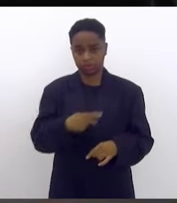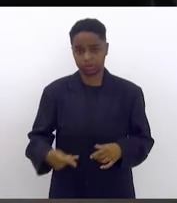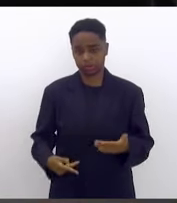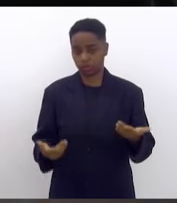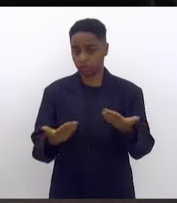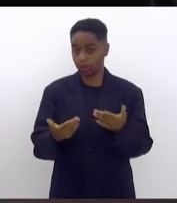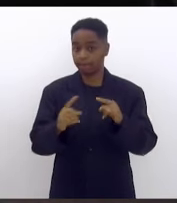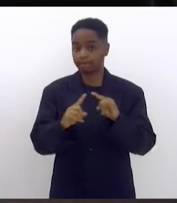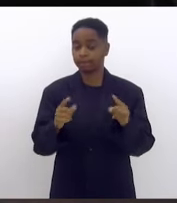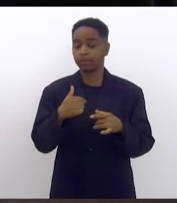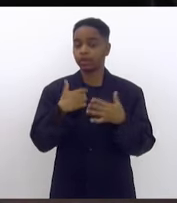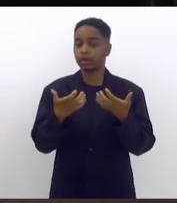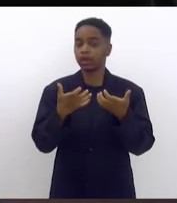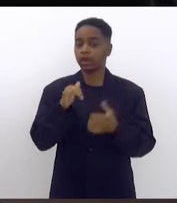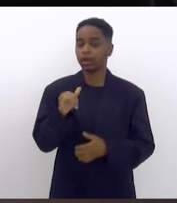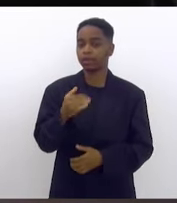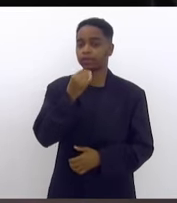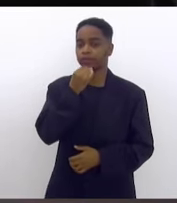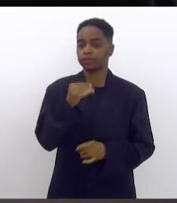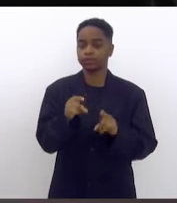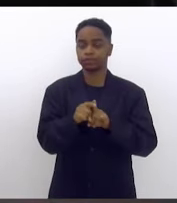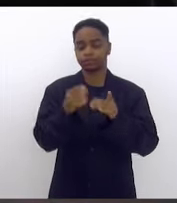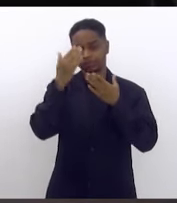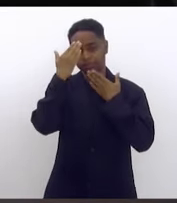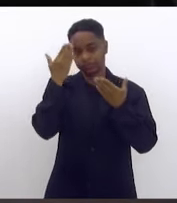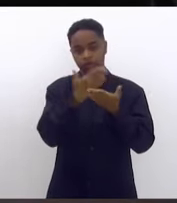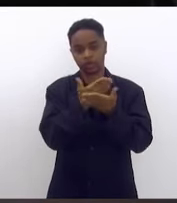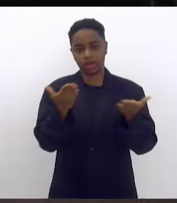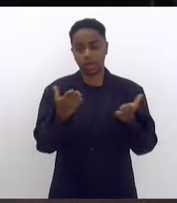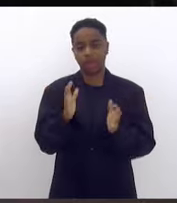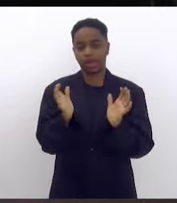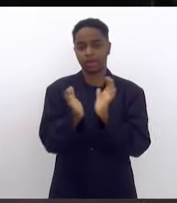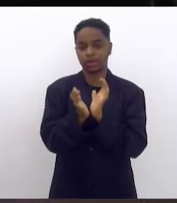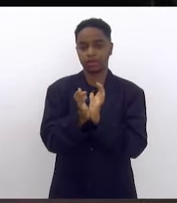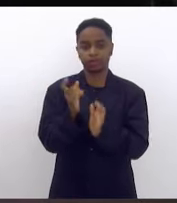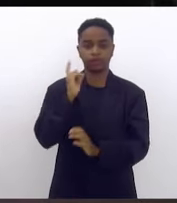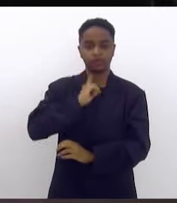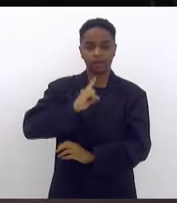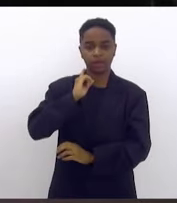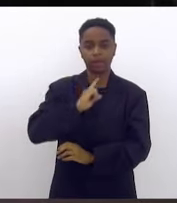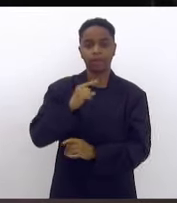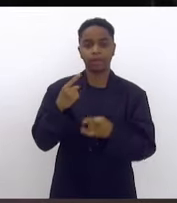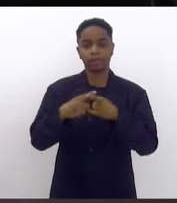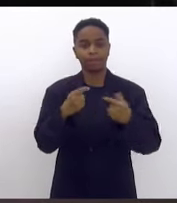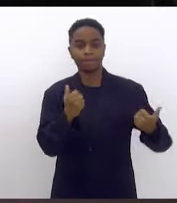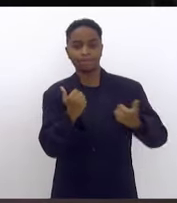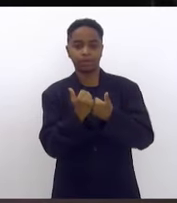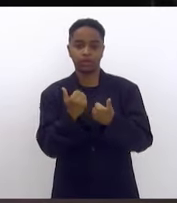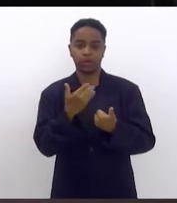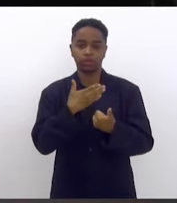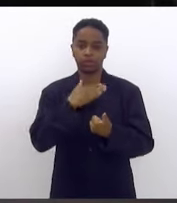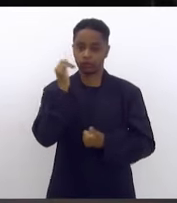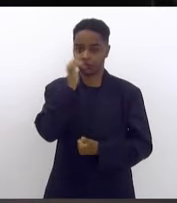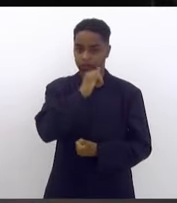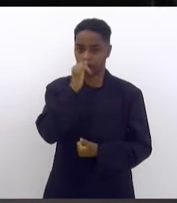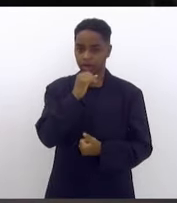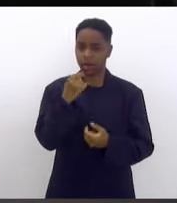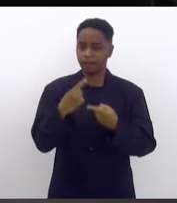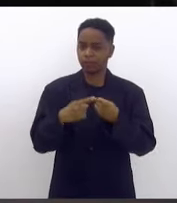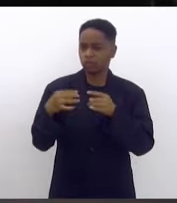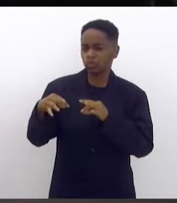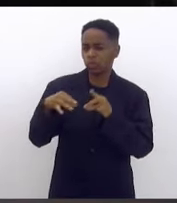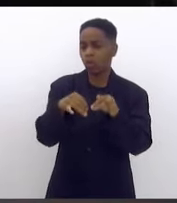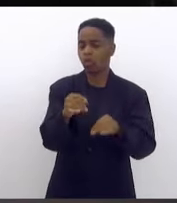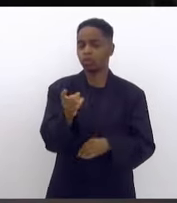queria aproveitar e agradecer a todos os flamenguistas que torceram pelo meu tricolor, que não foram